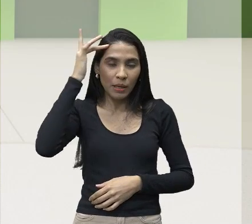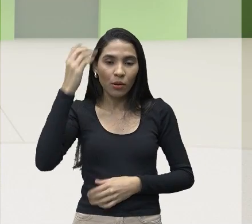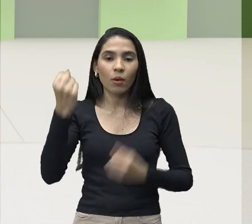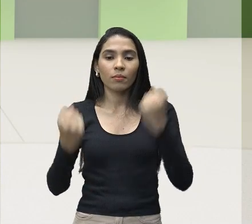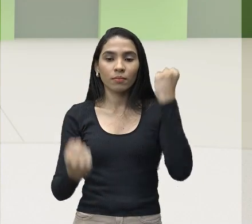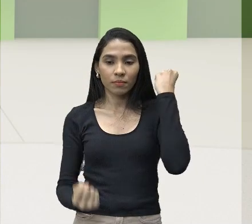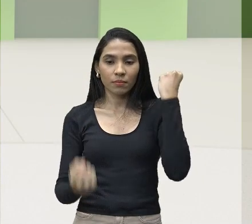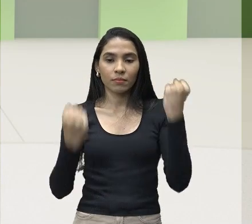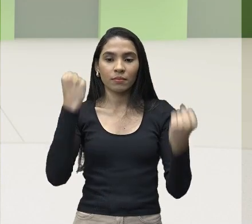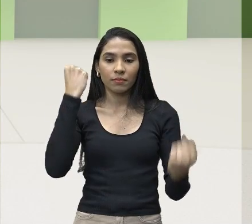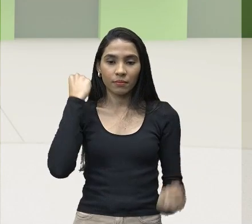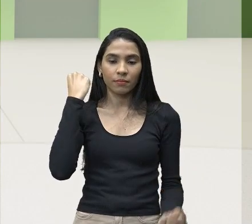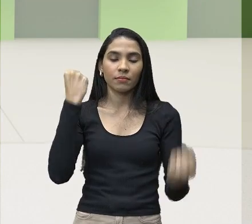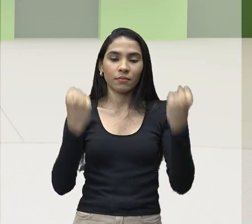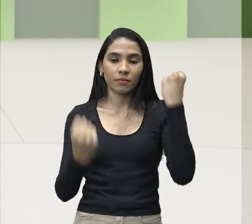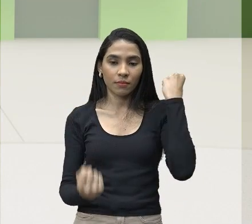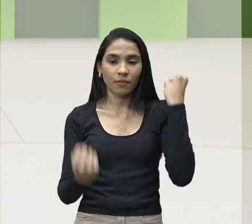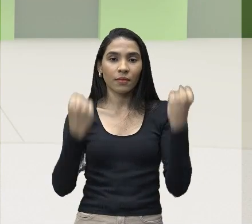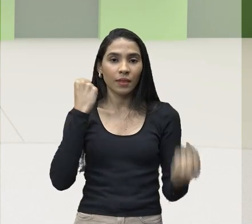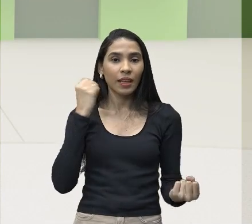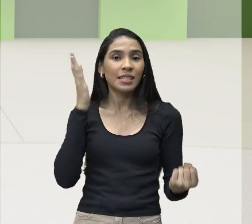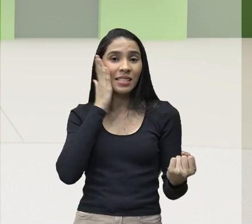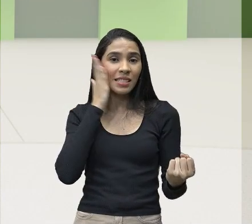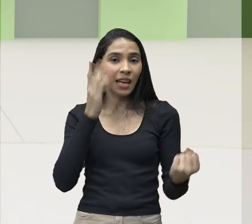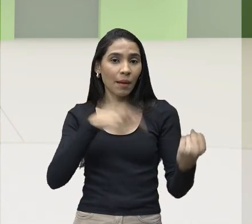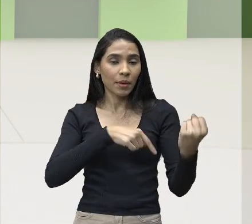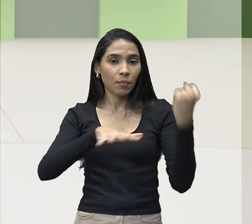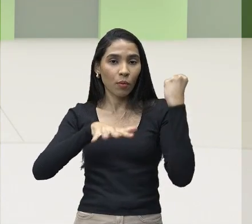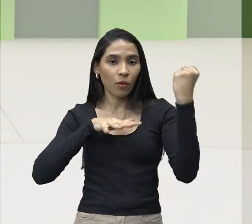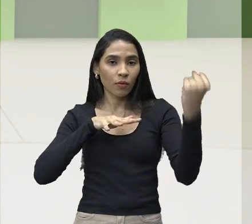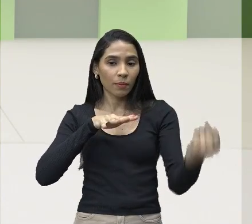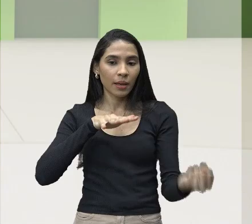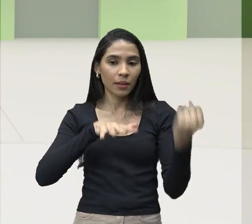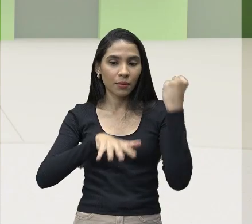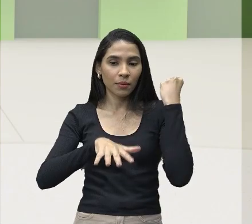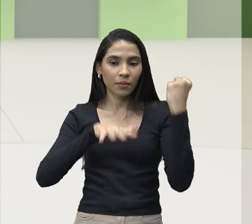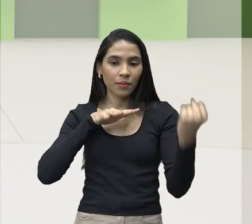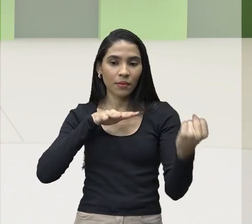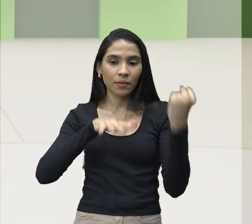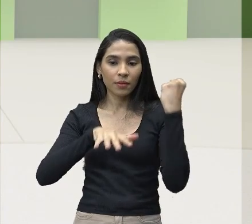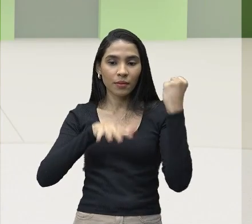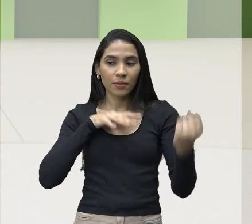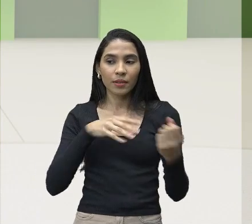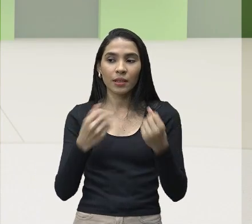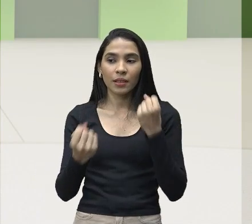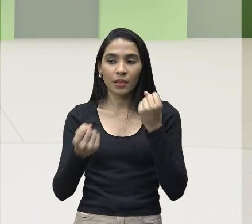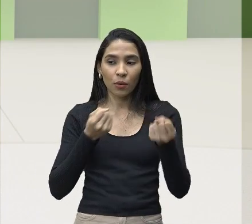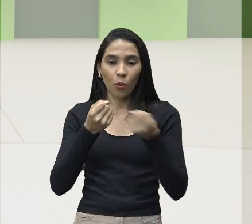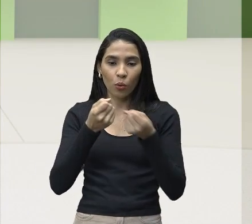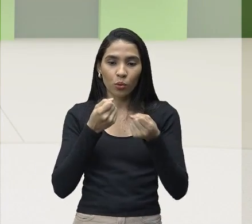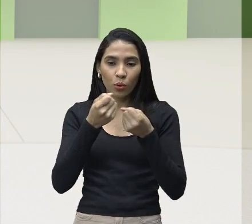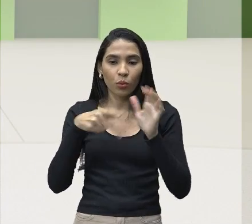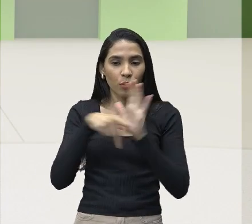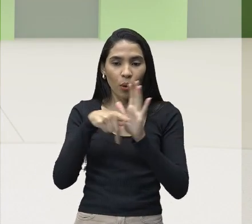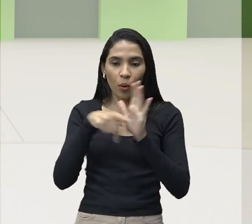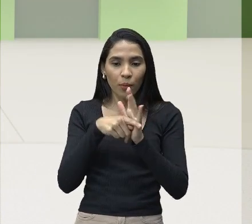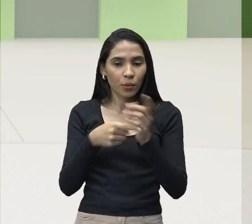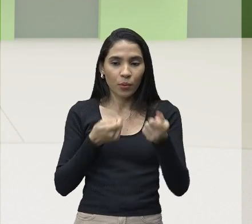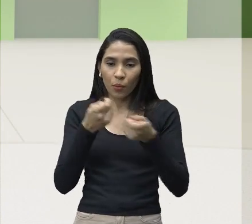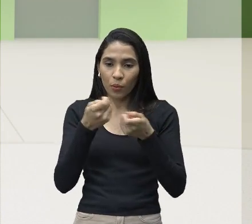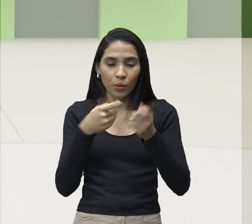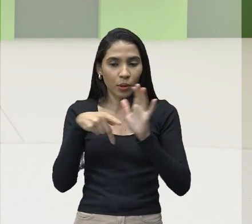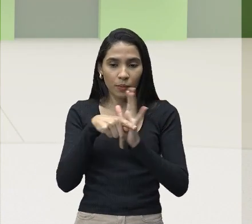uma atividade, ela sabe o que ela está realizando, é um movimento que ela está sabendo que ela está fazendo, é voluntário. Ela está